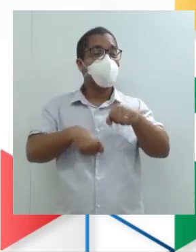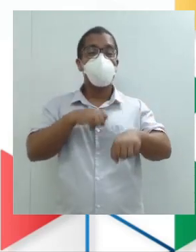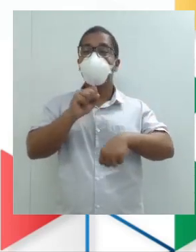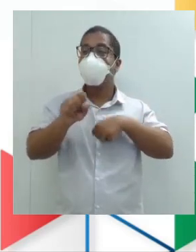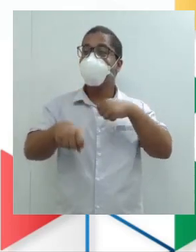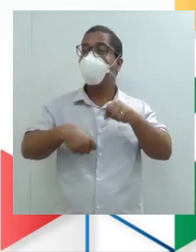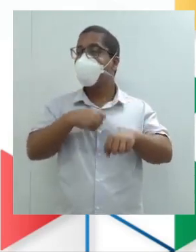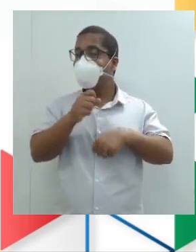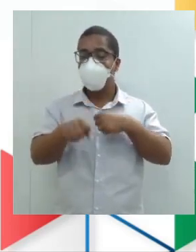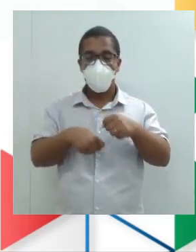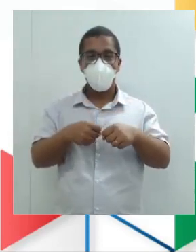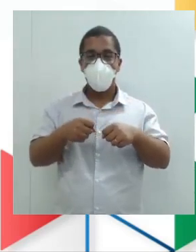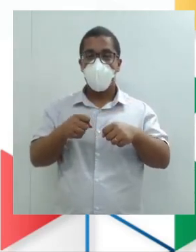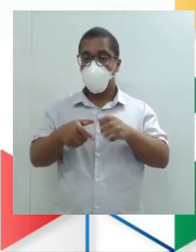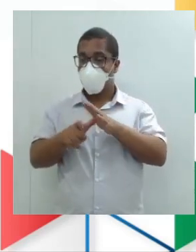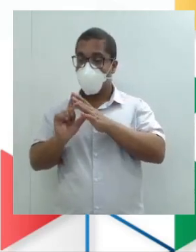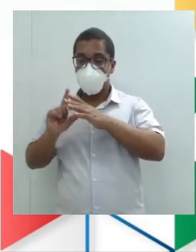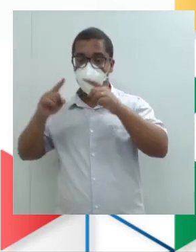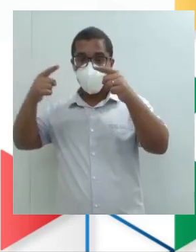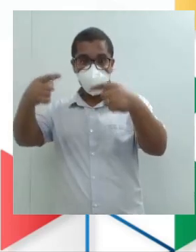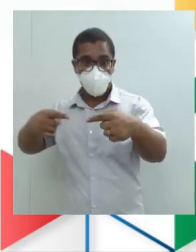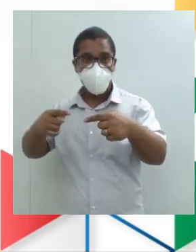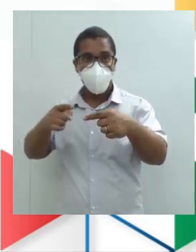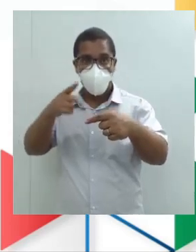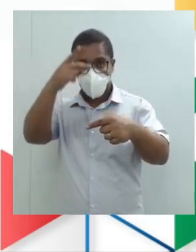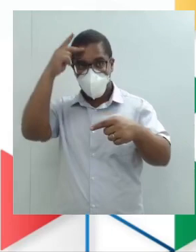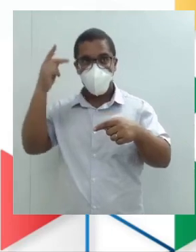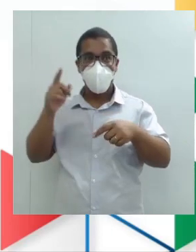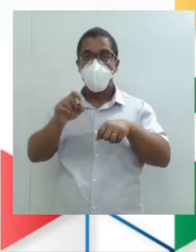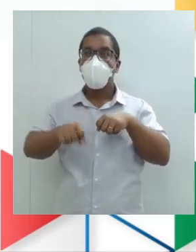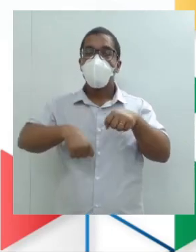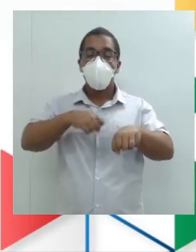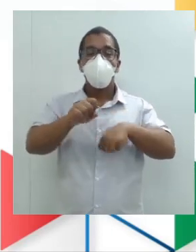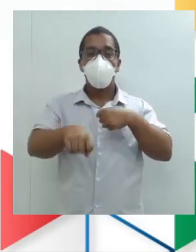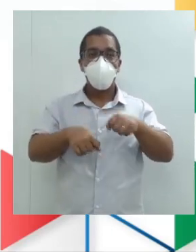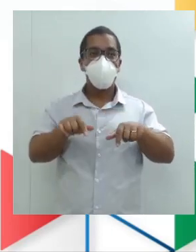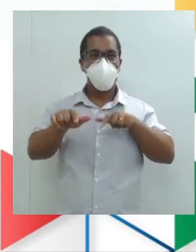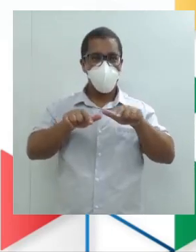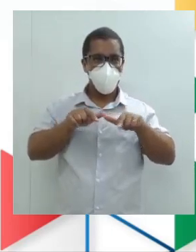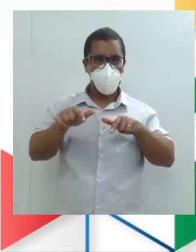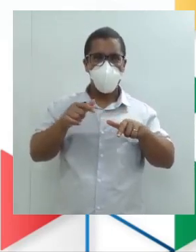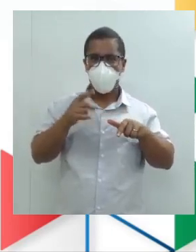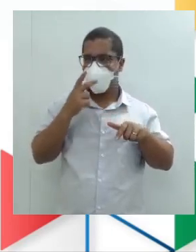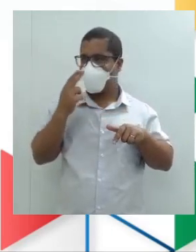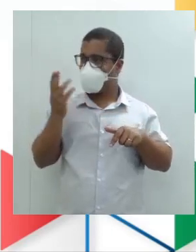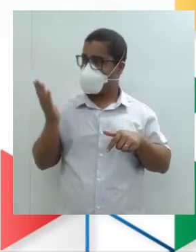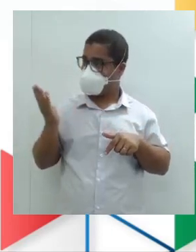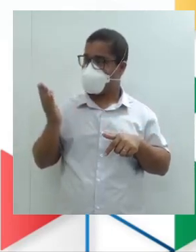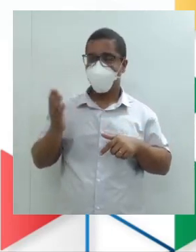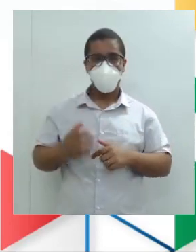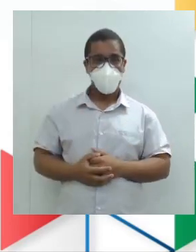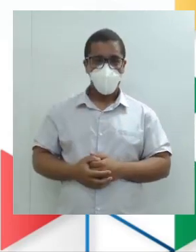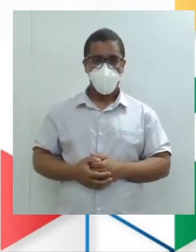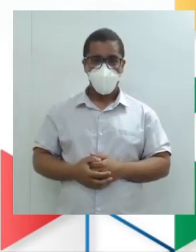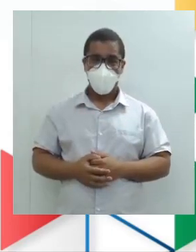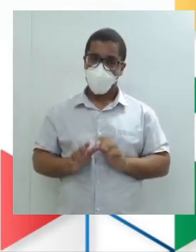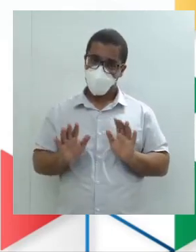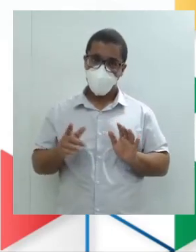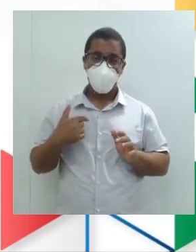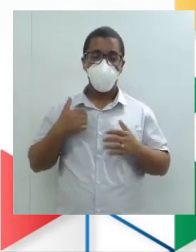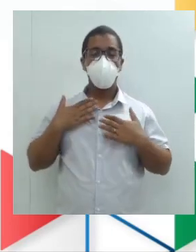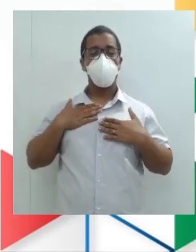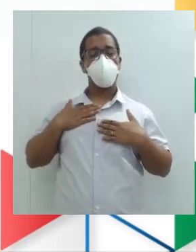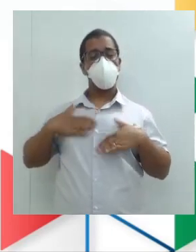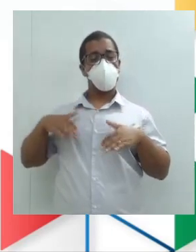bicicleta como meio de transporte para ir ao trabalho, presume-se, né, pela roupa que ele está. Mas bem